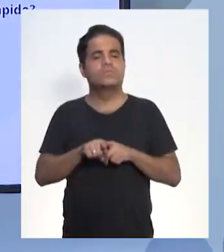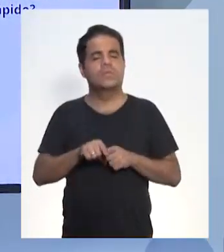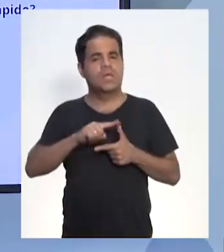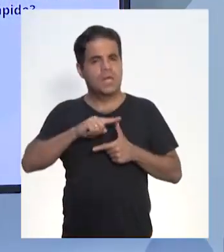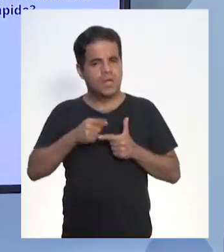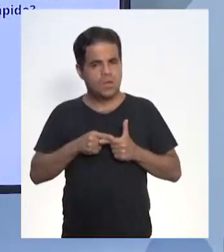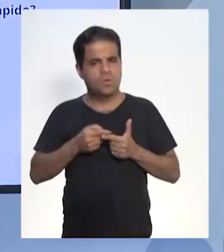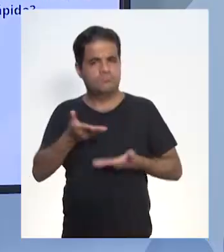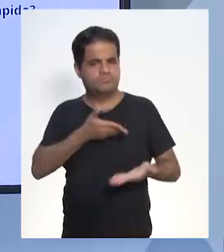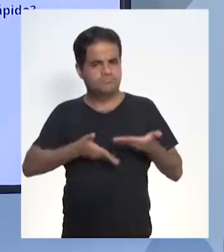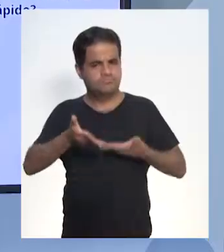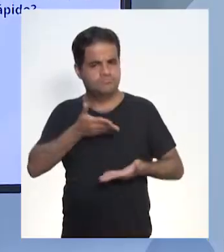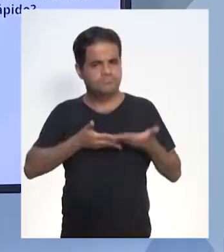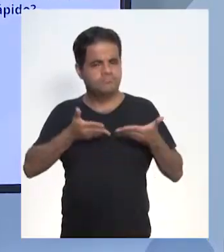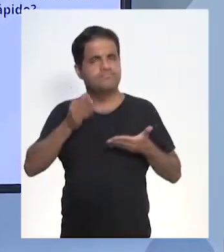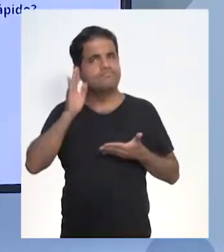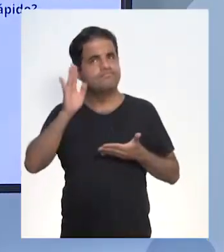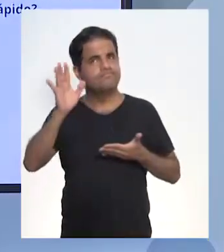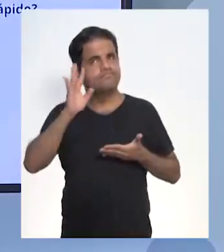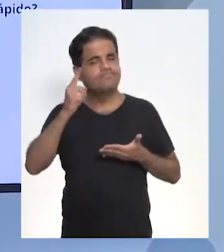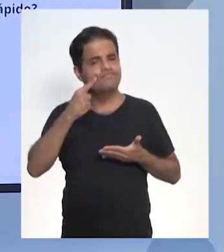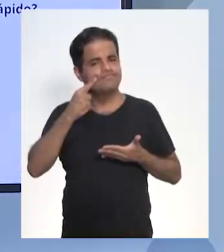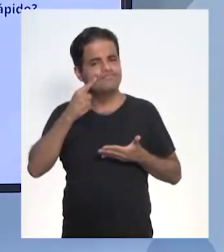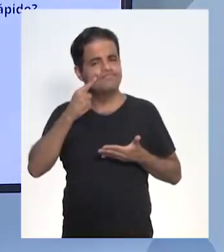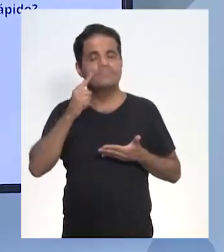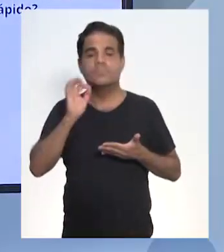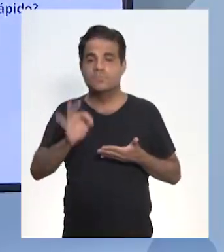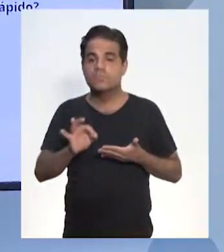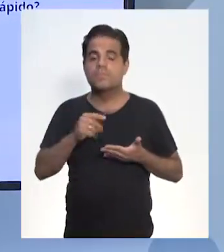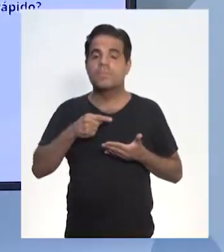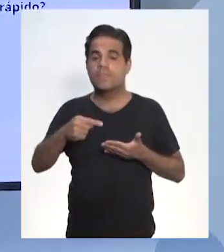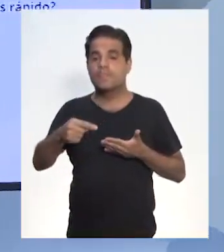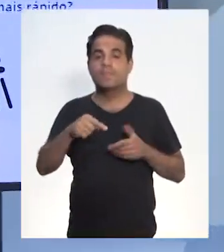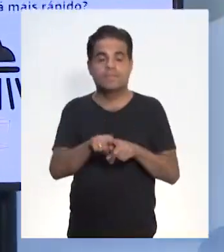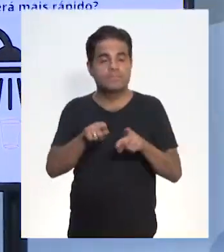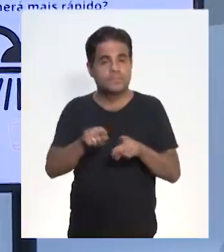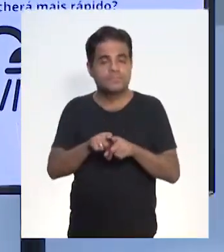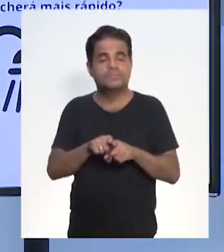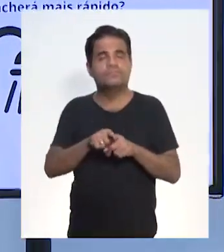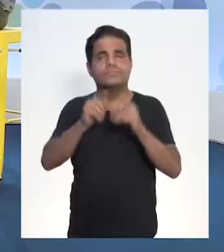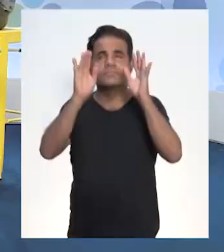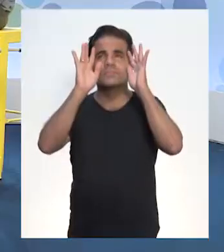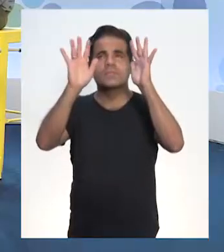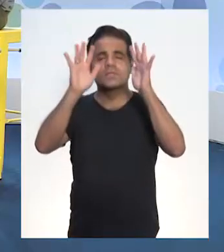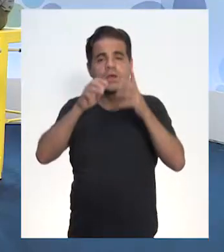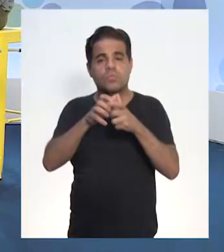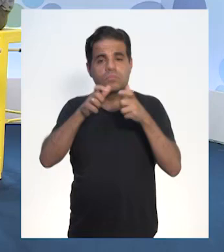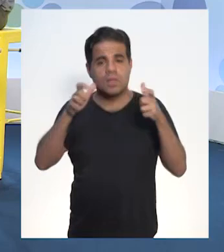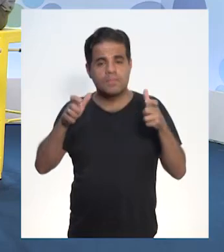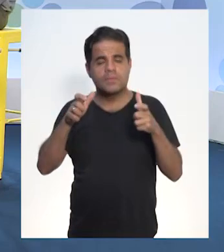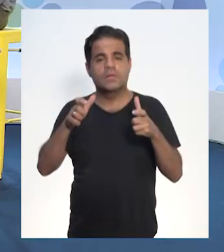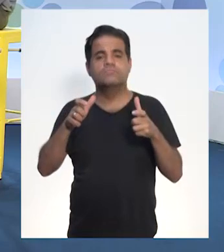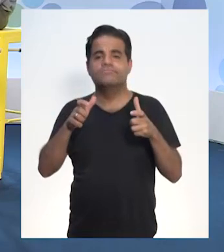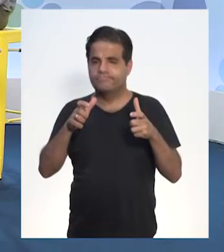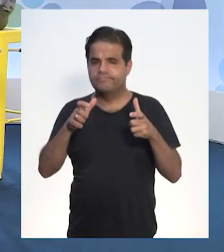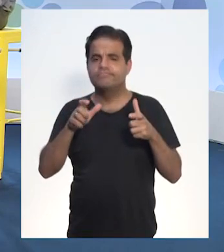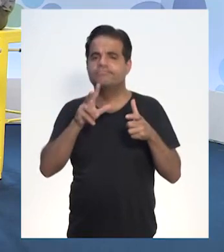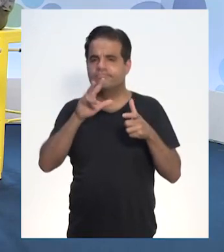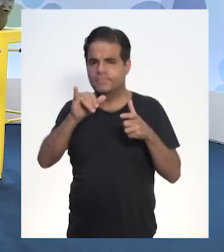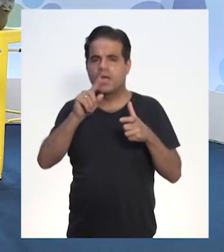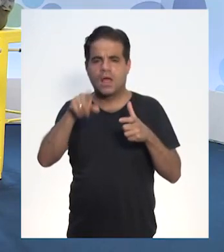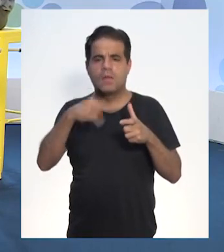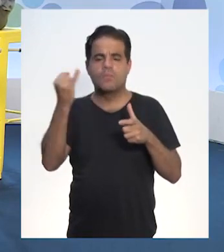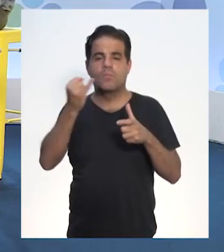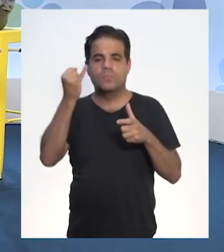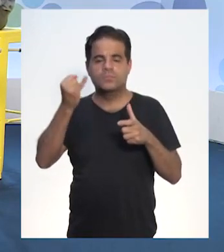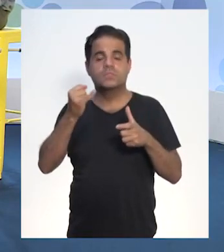em relação, né? Se a gente pensar no vetor campo magnético, e também a gente pensar no tamanho das espiras, isso é muito